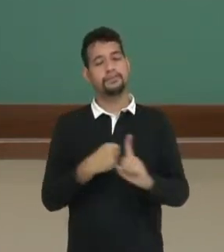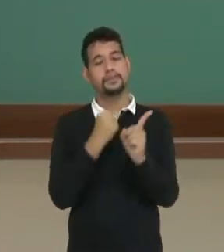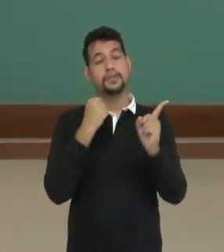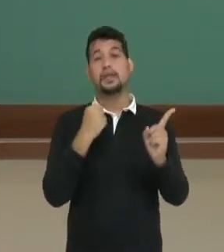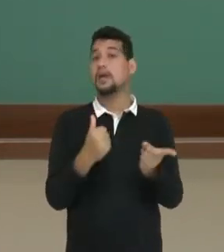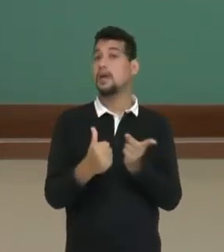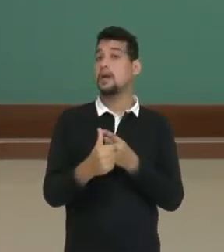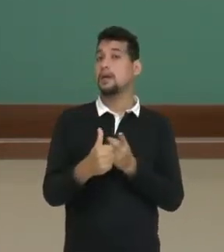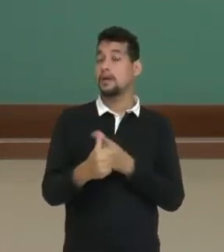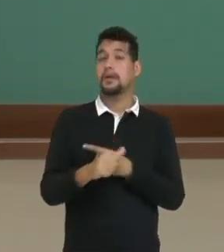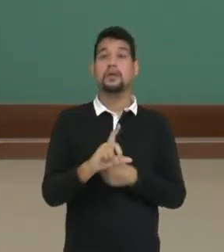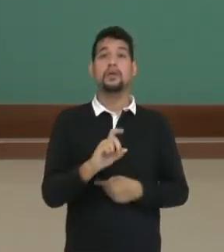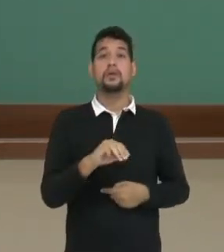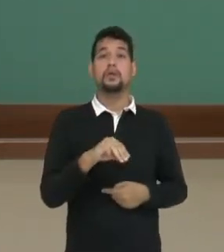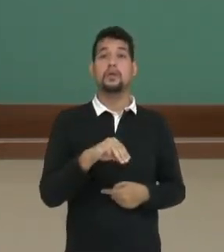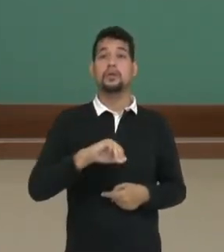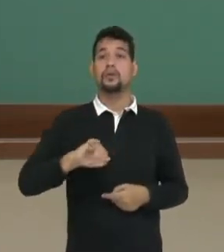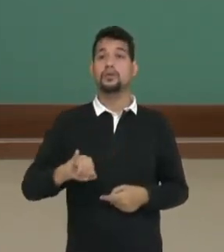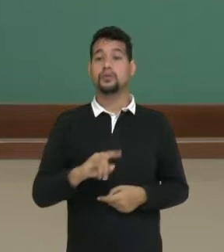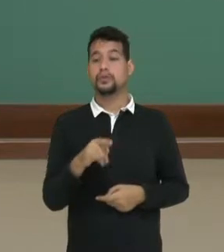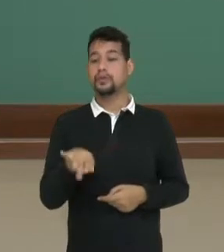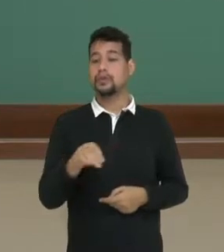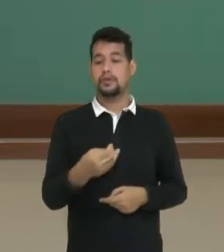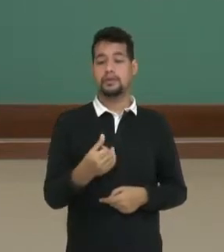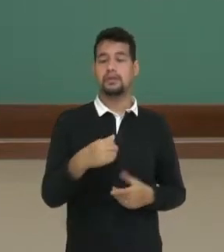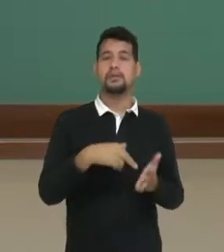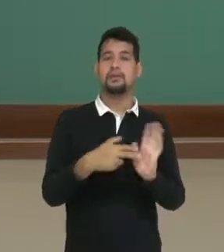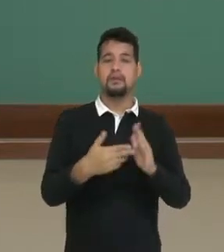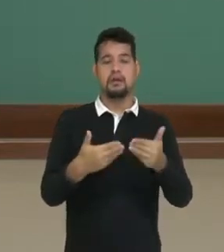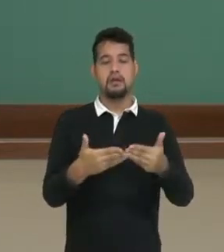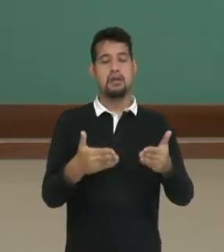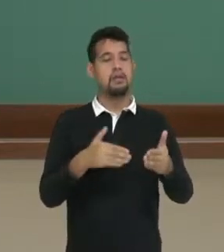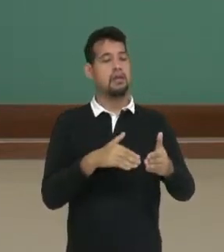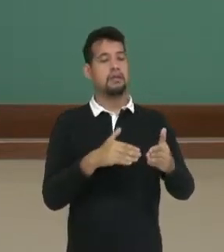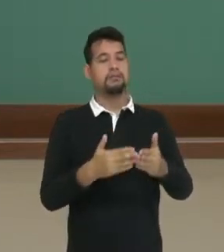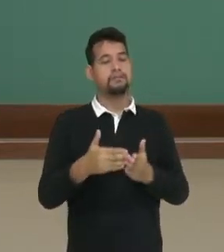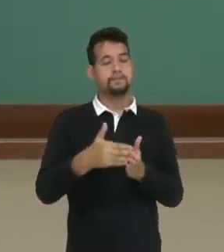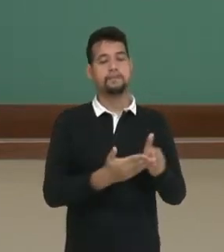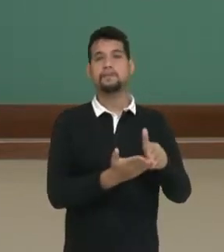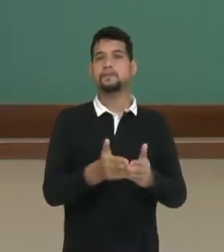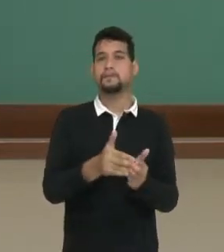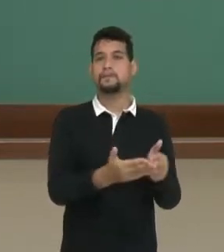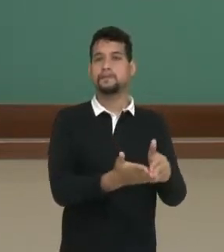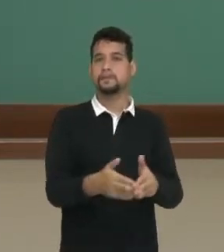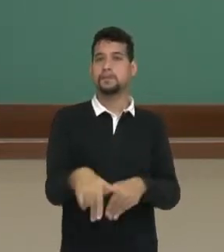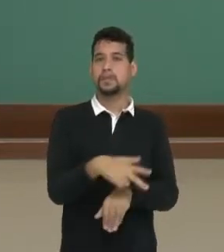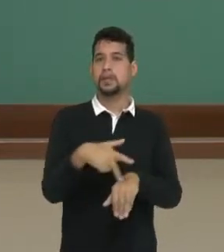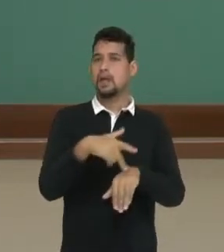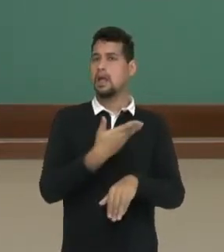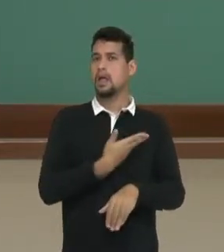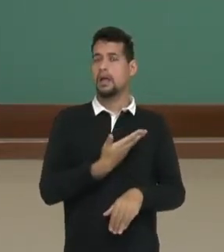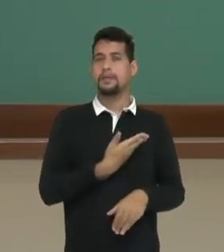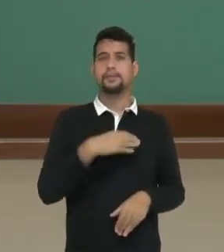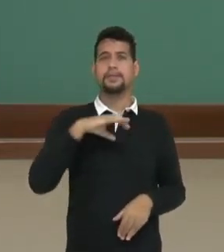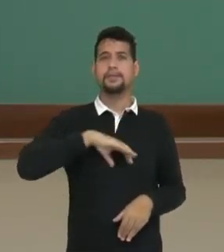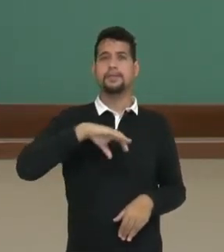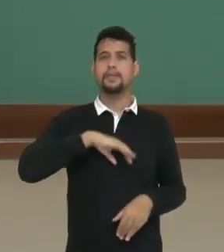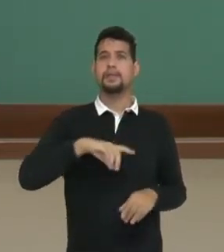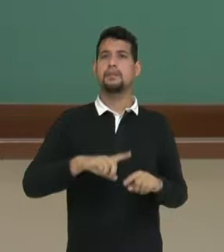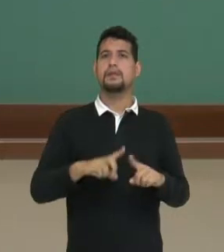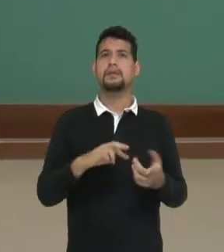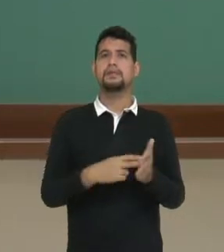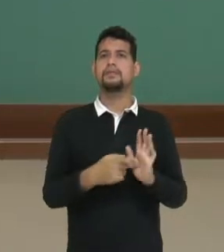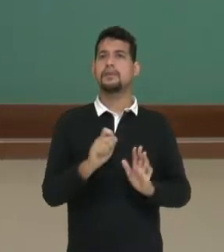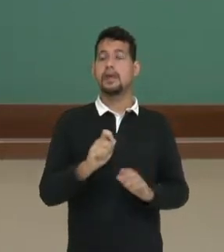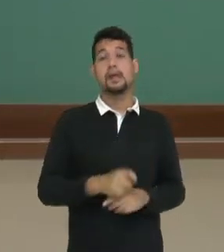João VI é a abertura dos portos às nações amigas de Portugal. Embora as nações amigas praticamente fosse aí